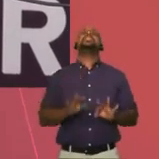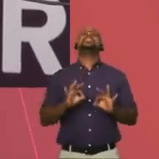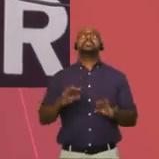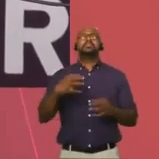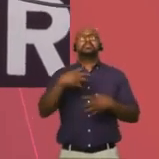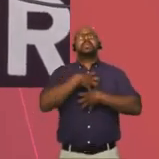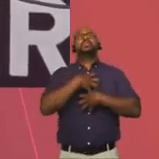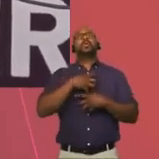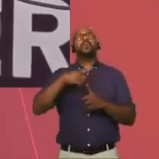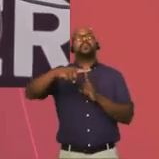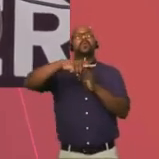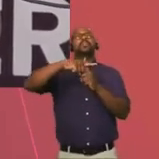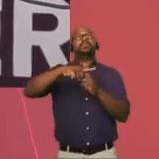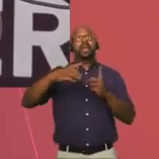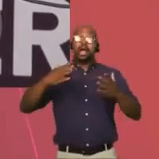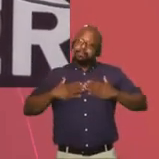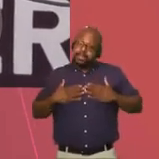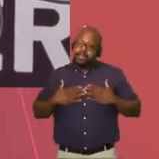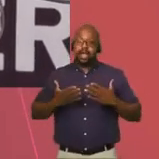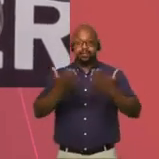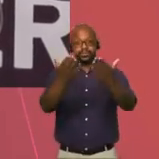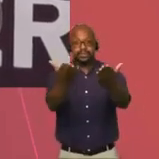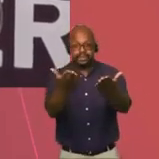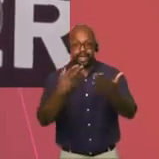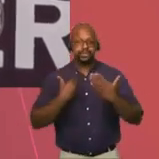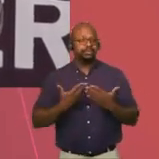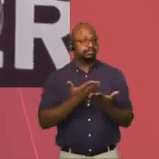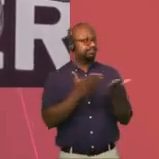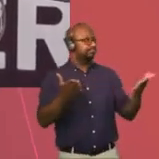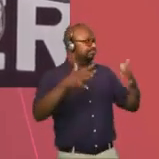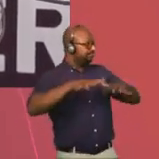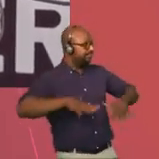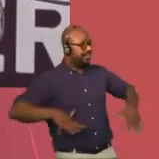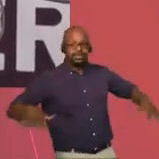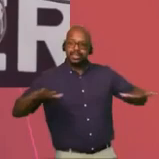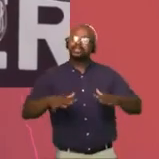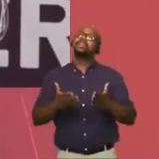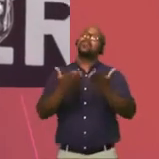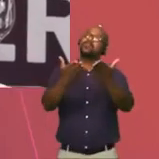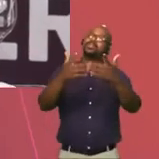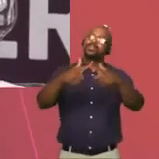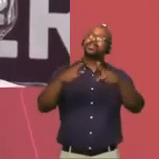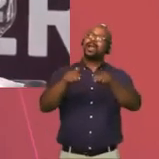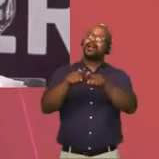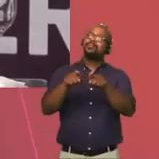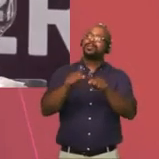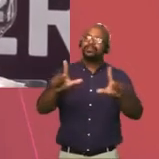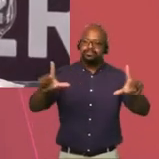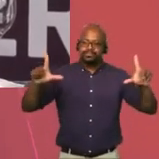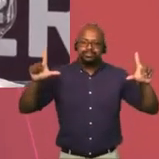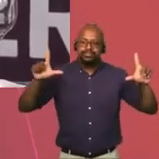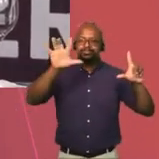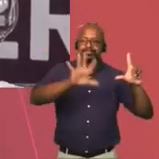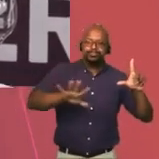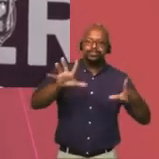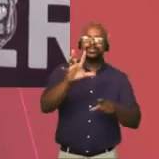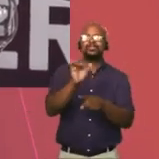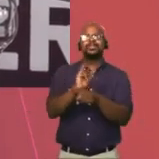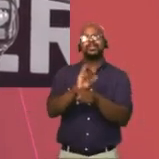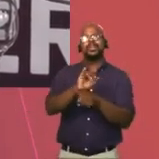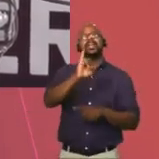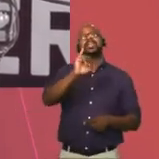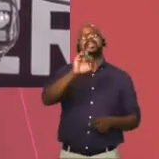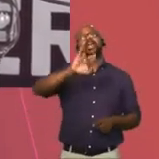que impactou positivamente a mim a vocês presentes aqui e a vocês que estão assistindo através do site do